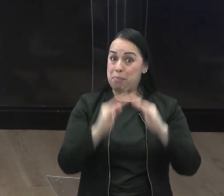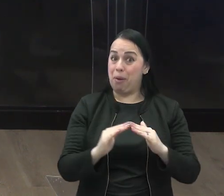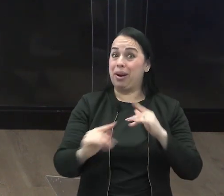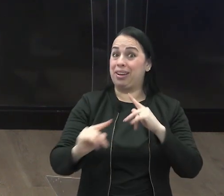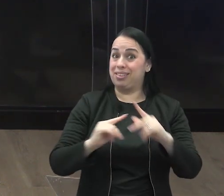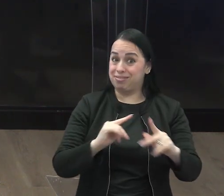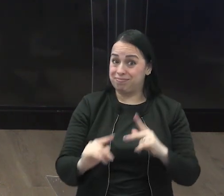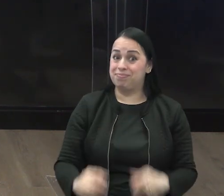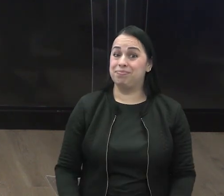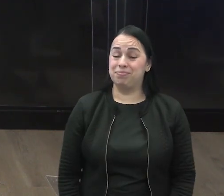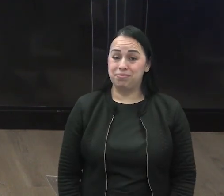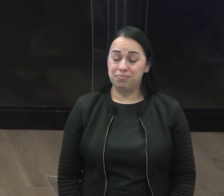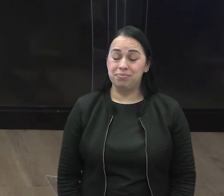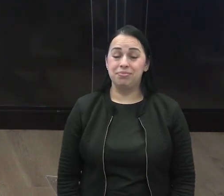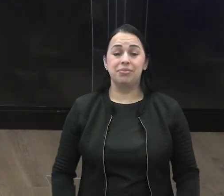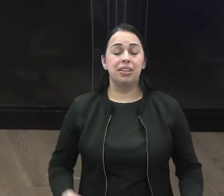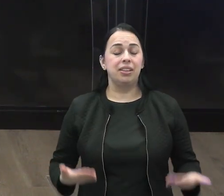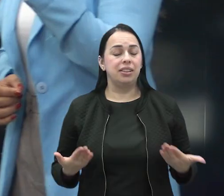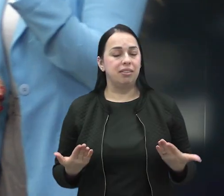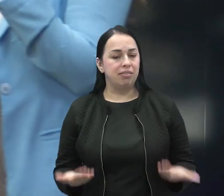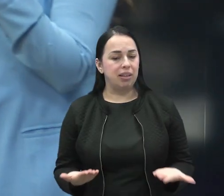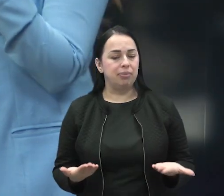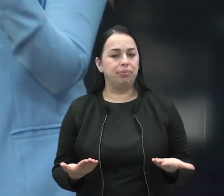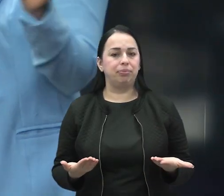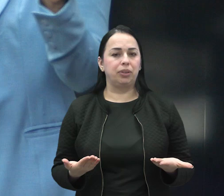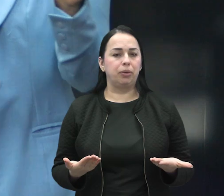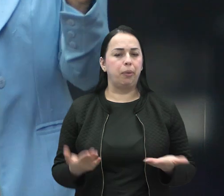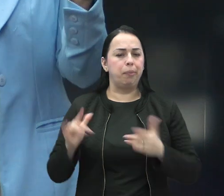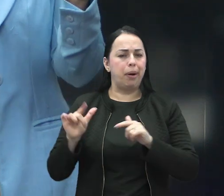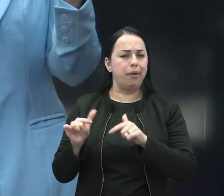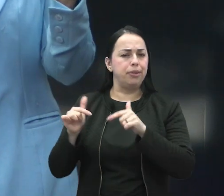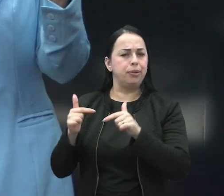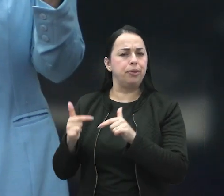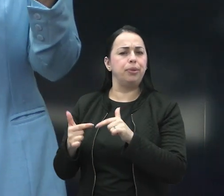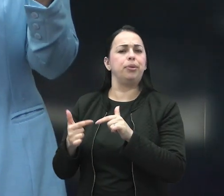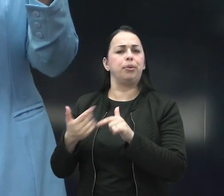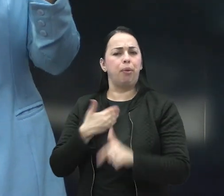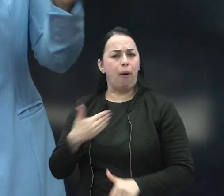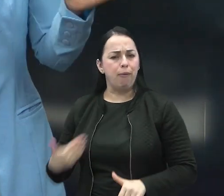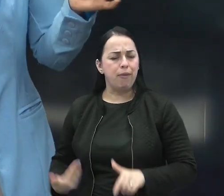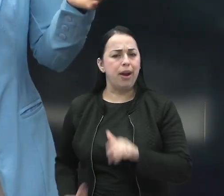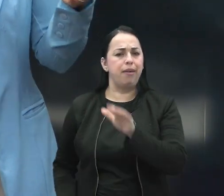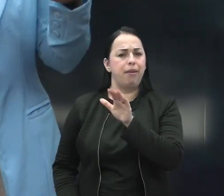dos moradores aqui de São José dos Campos. E quando a gente fala